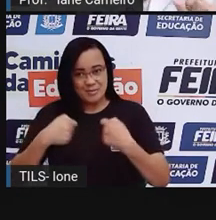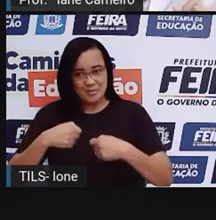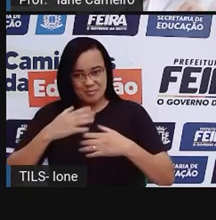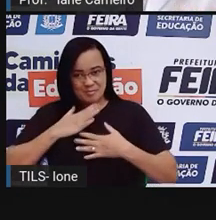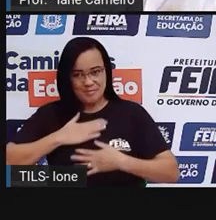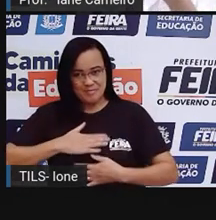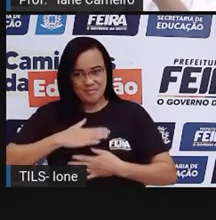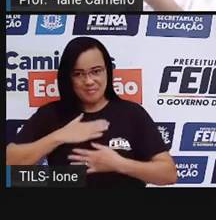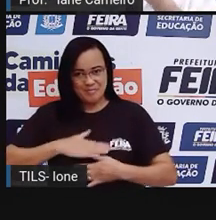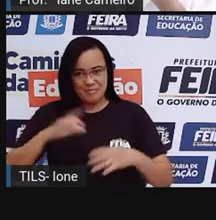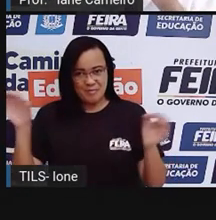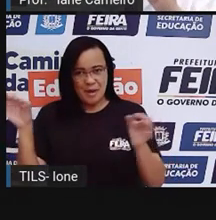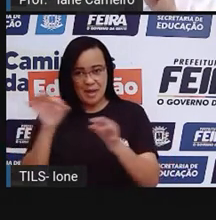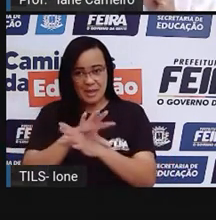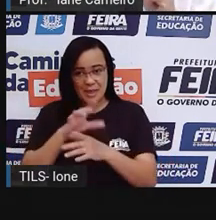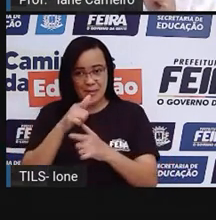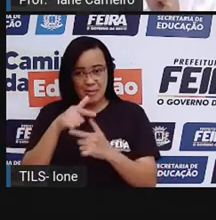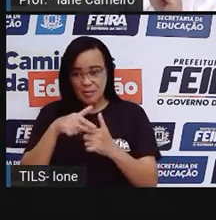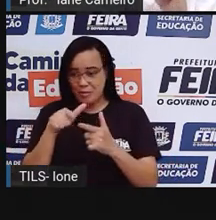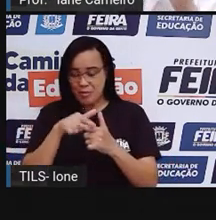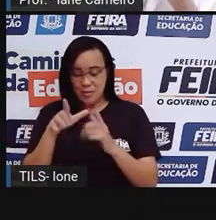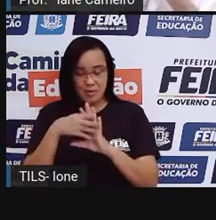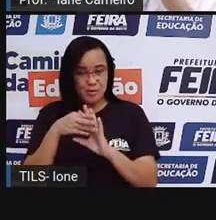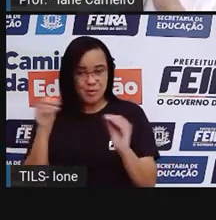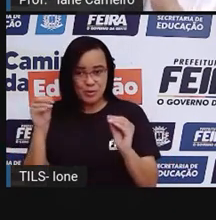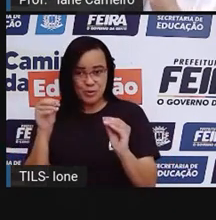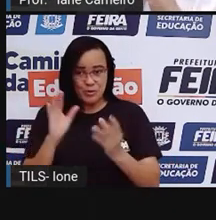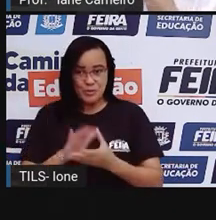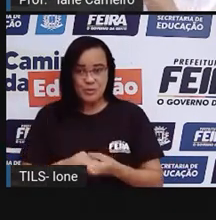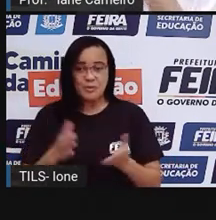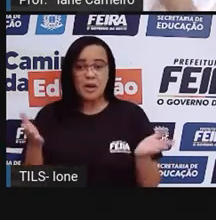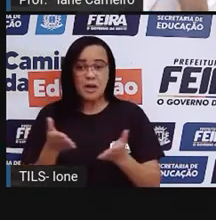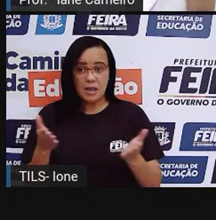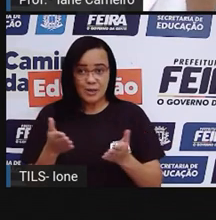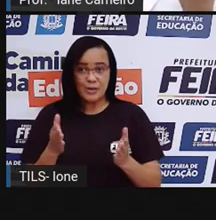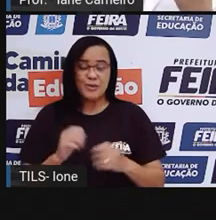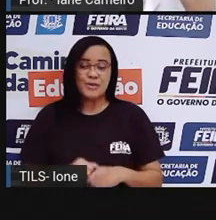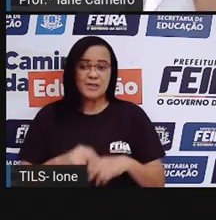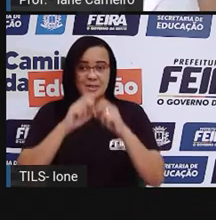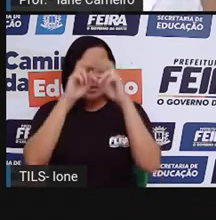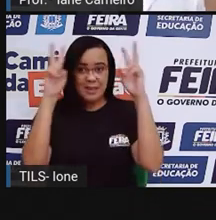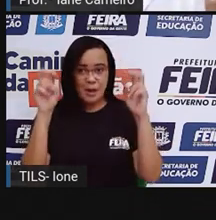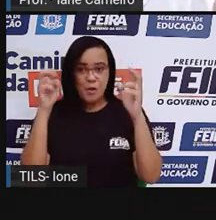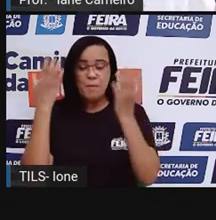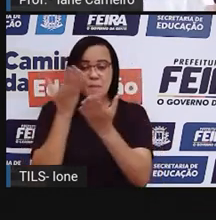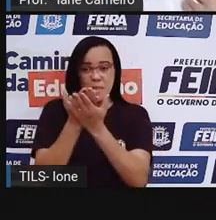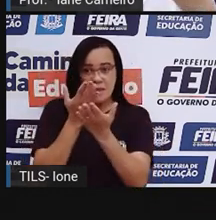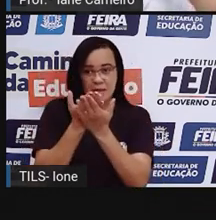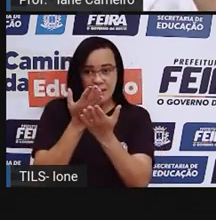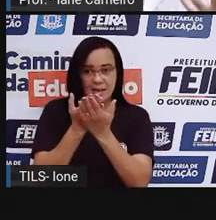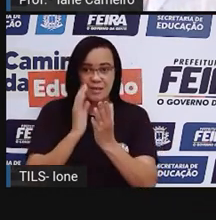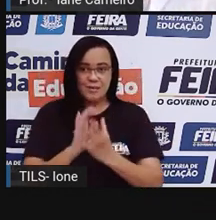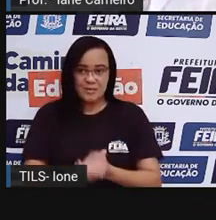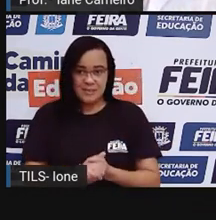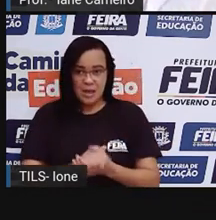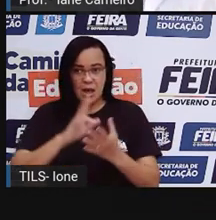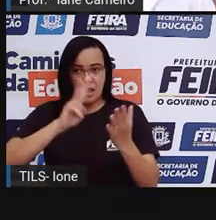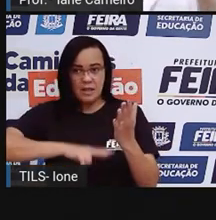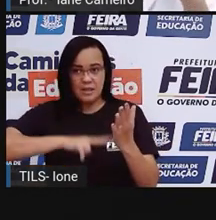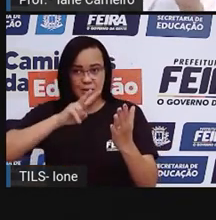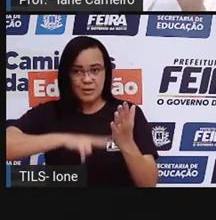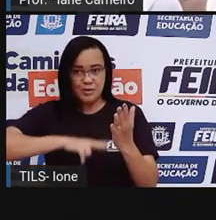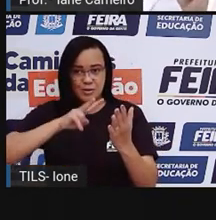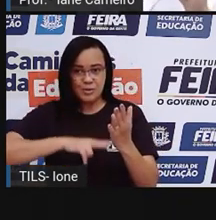que a gente vai falar na nossa aula de agora, tá certo? E para a gente fazer uma leitura bem gostosa,